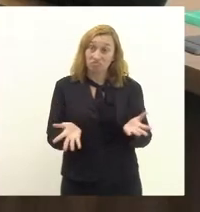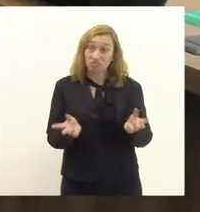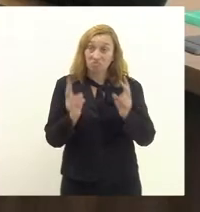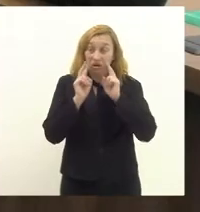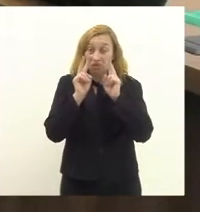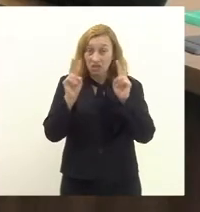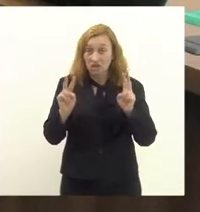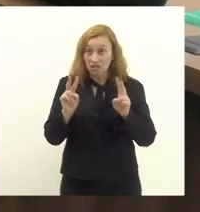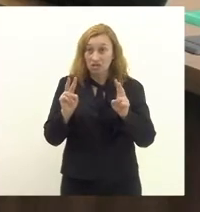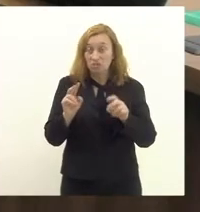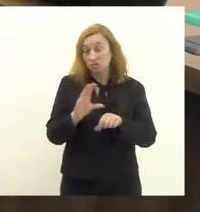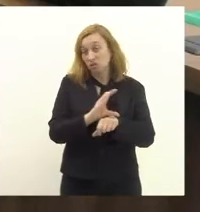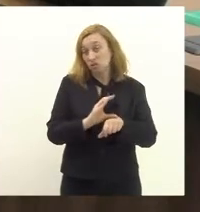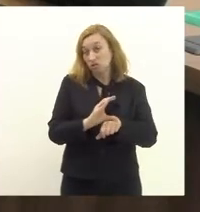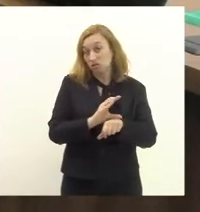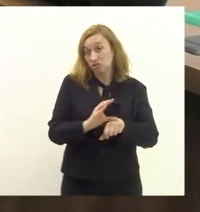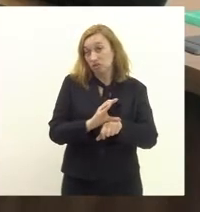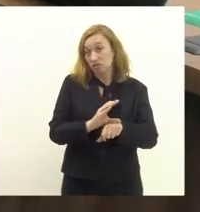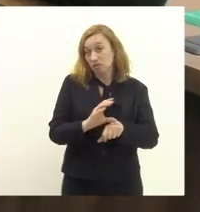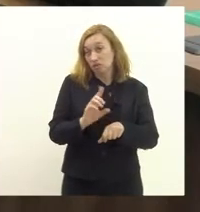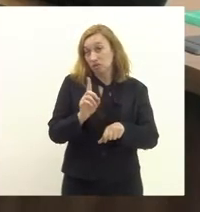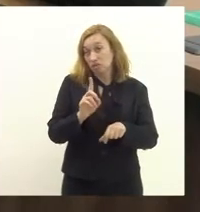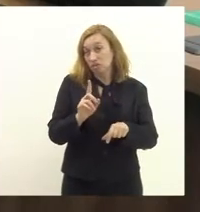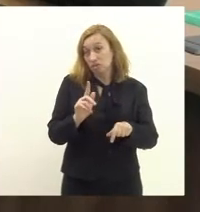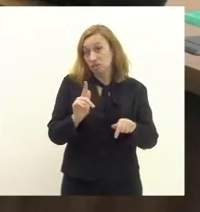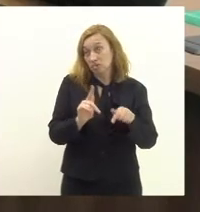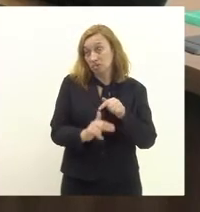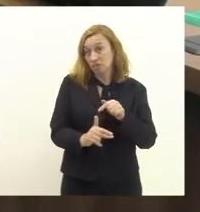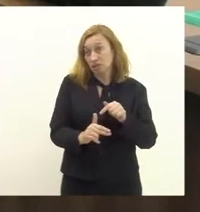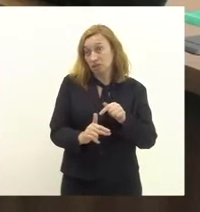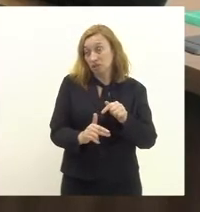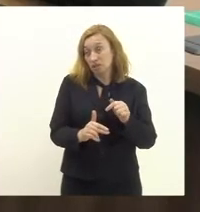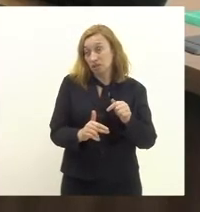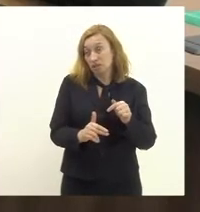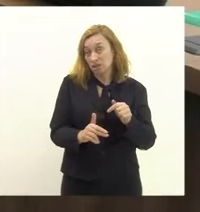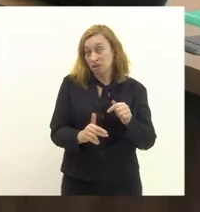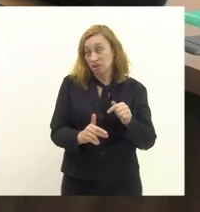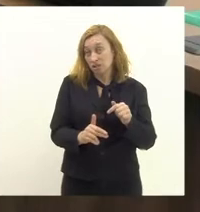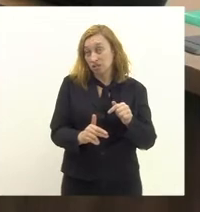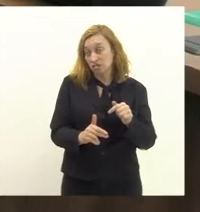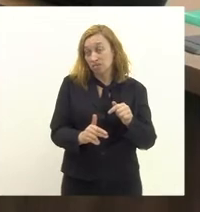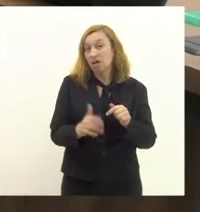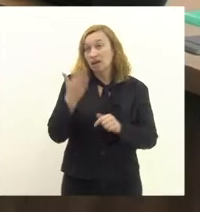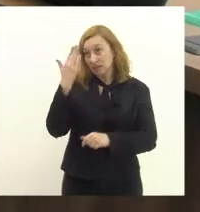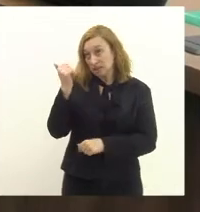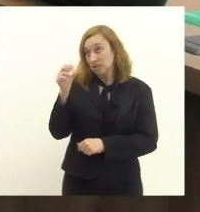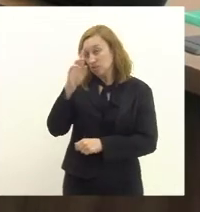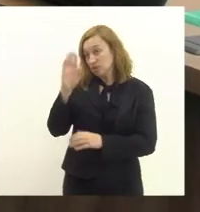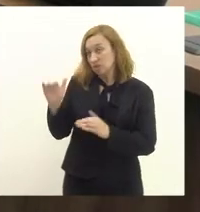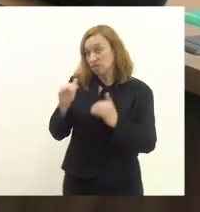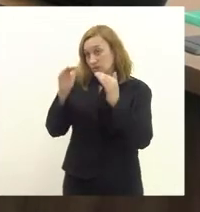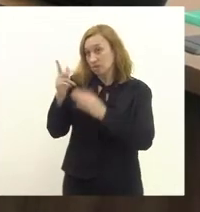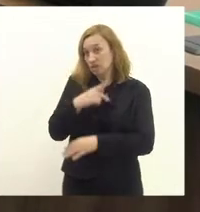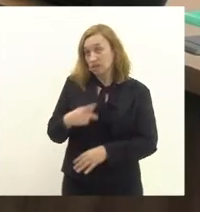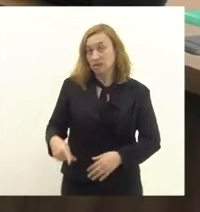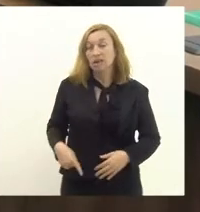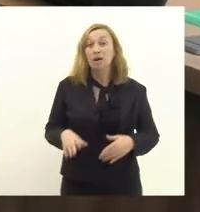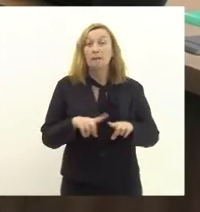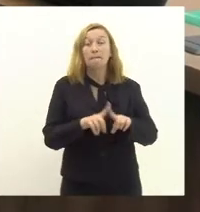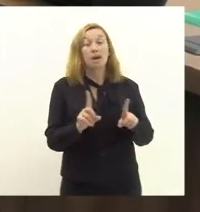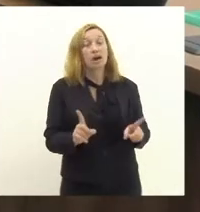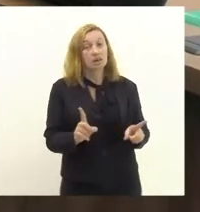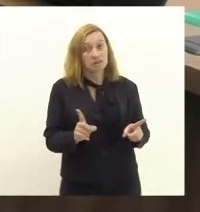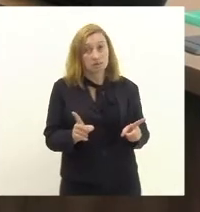da constitucionalidade, não cortaria vício de constitucionalidade, sabe bem Vossa Excelência. Né? Mas, além